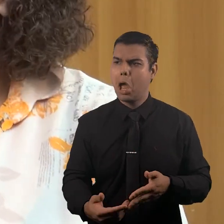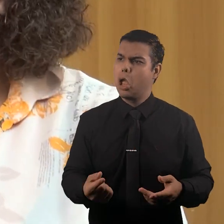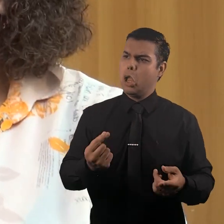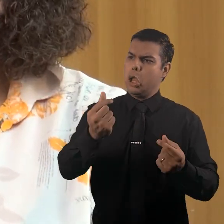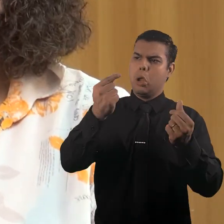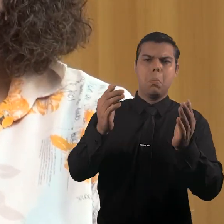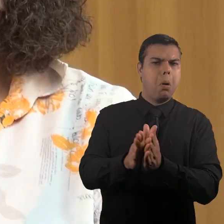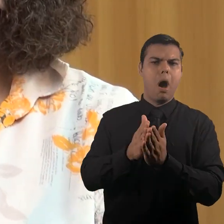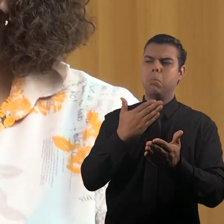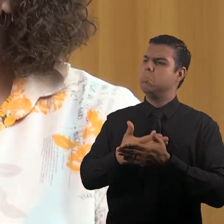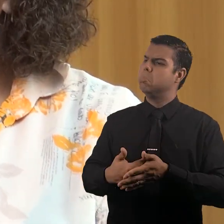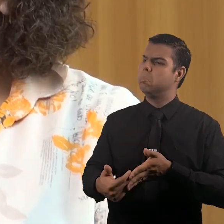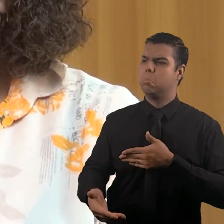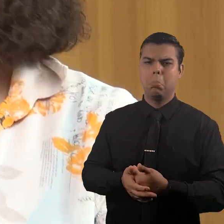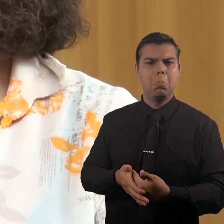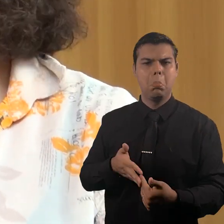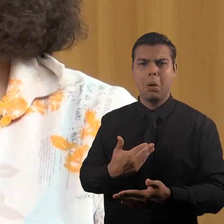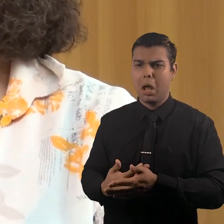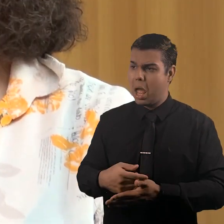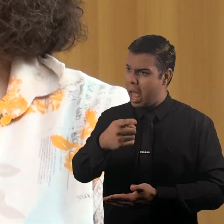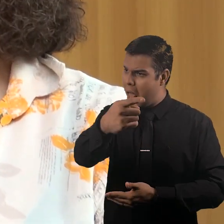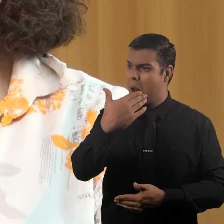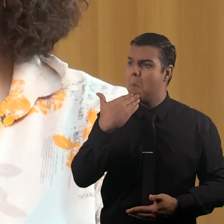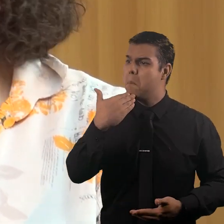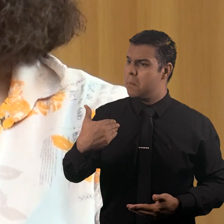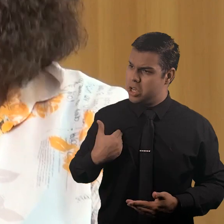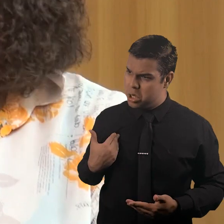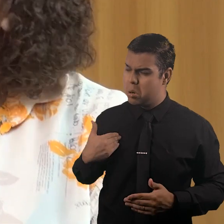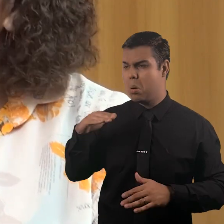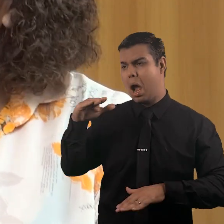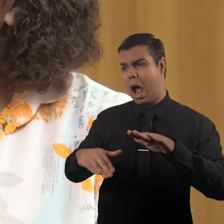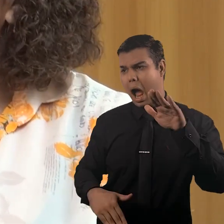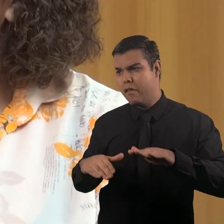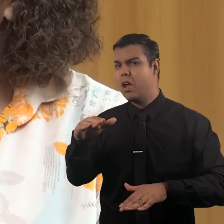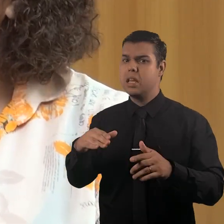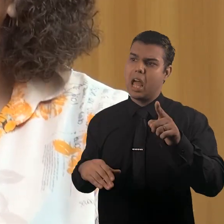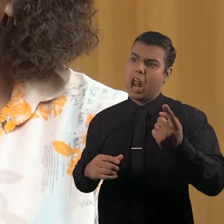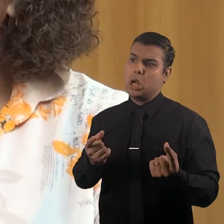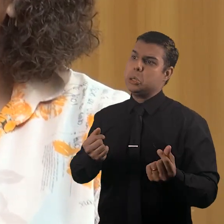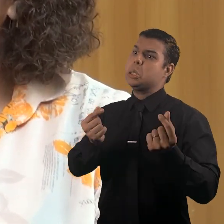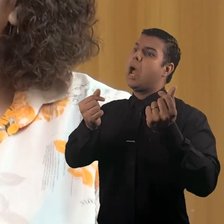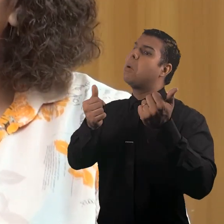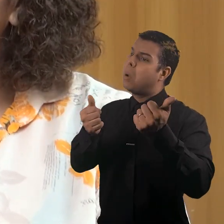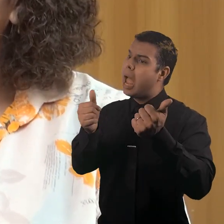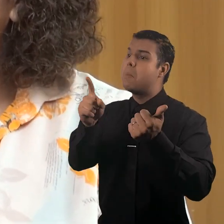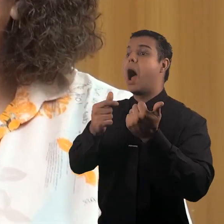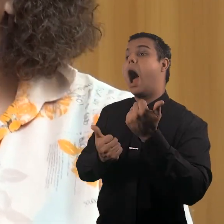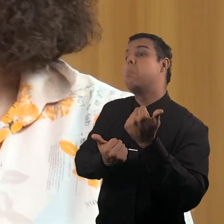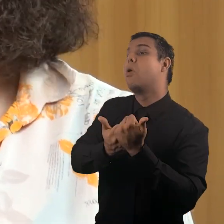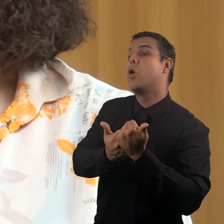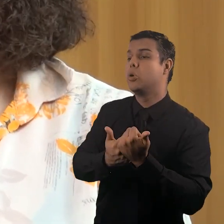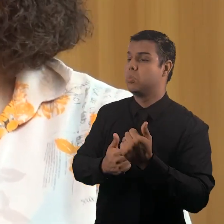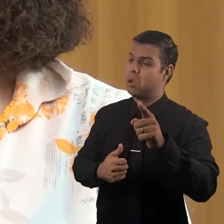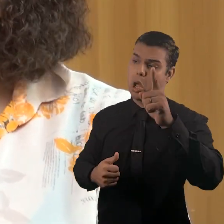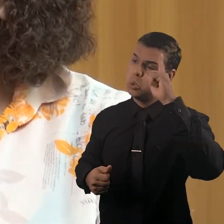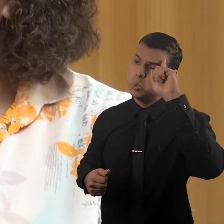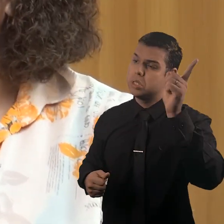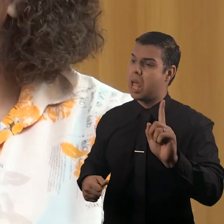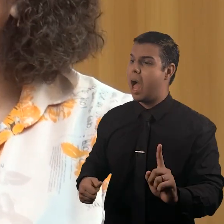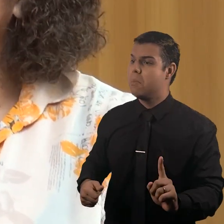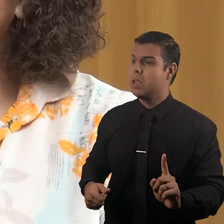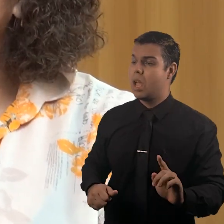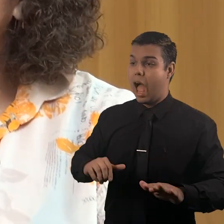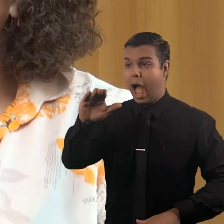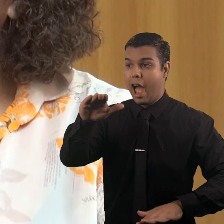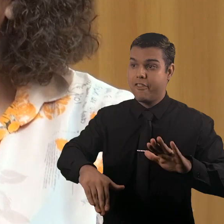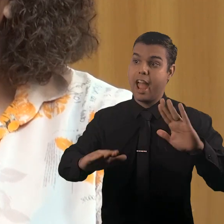poder aquisitivo. Aquela pessoa da Vieira Solto que pediu, talvez ela até tenha condição financeira, mas ela não tem o apoio. Às vezes ela não sabe nem sair de